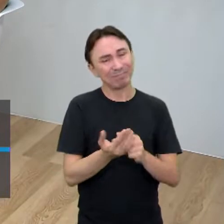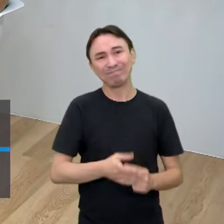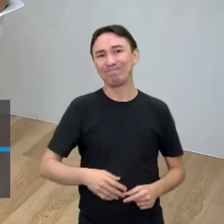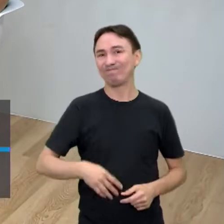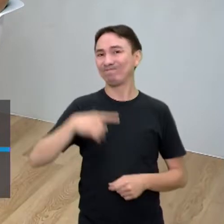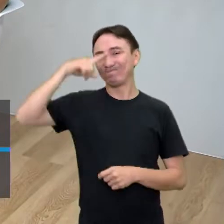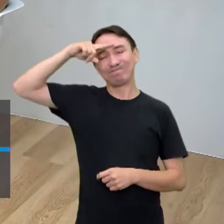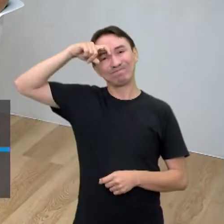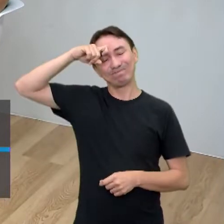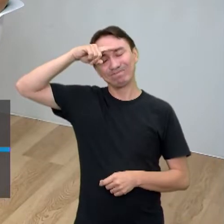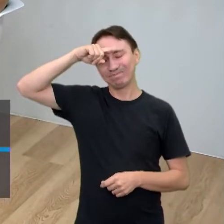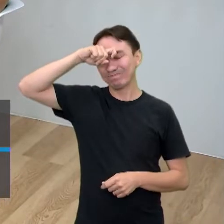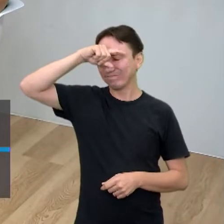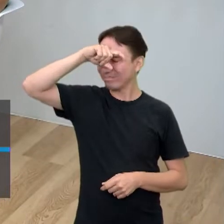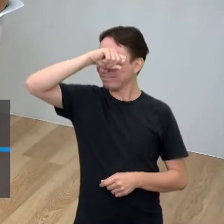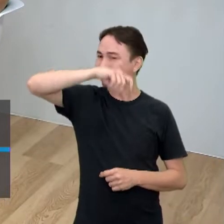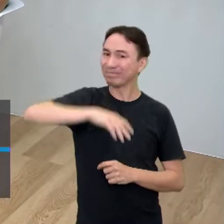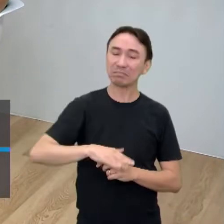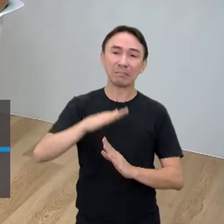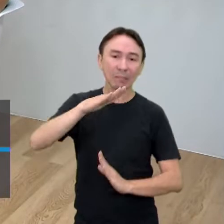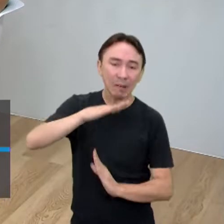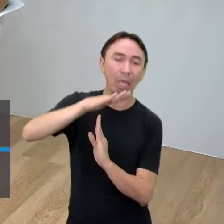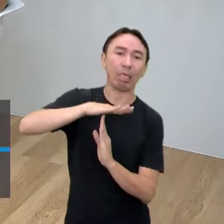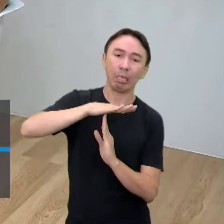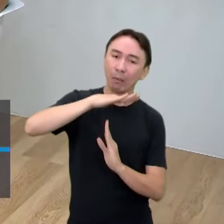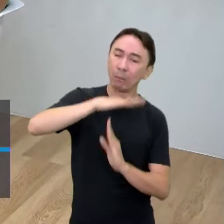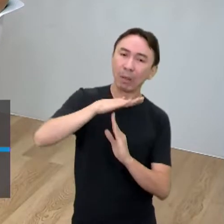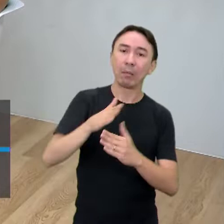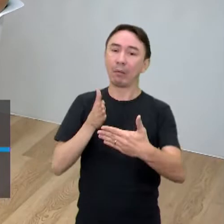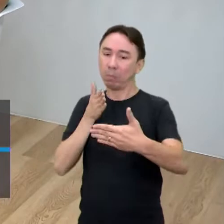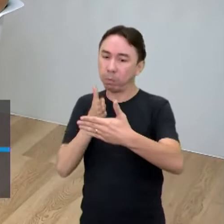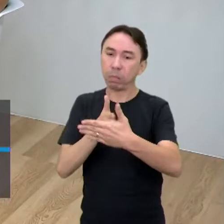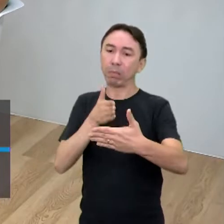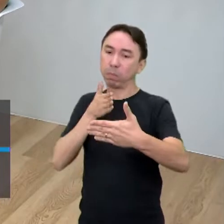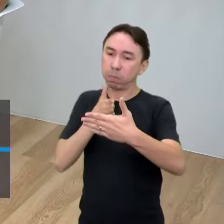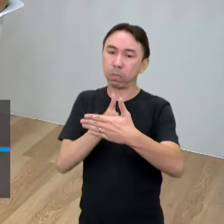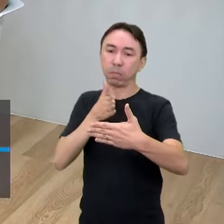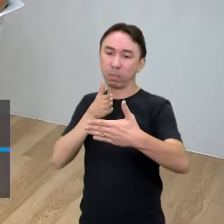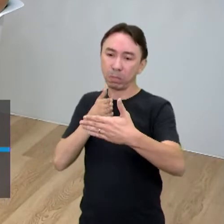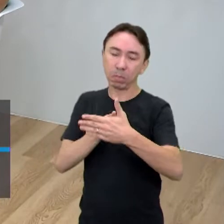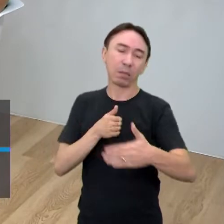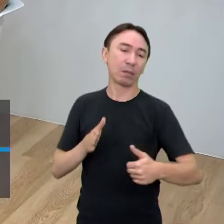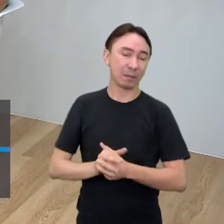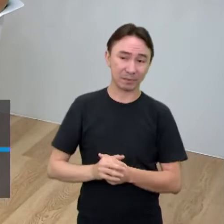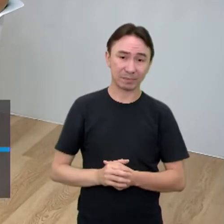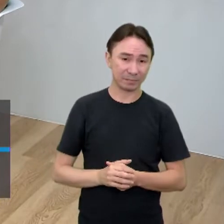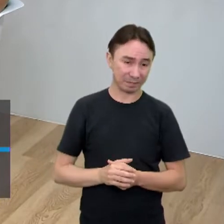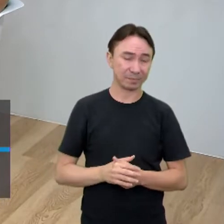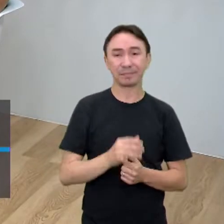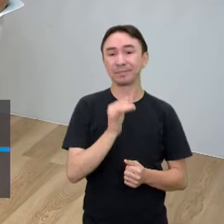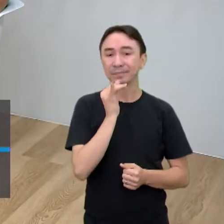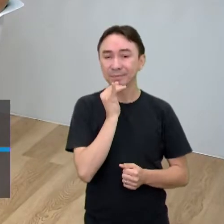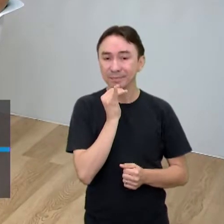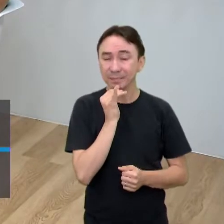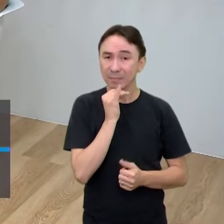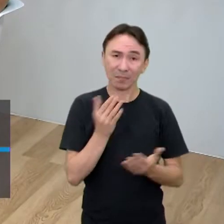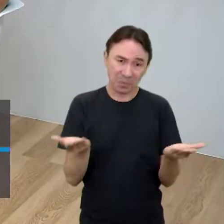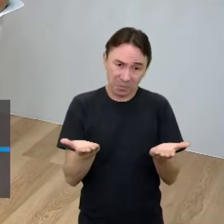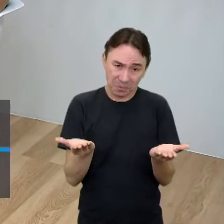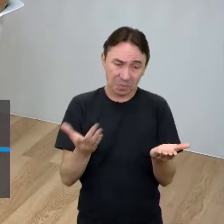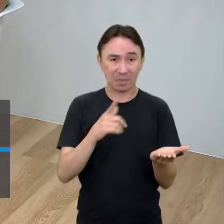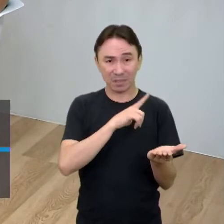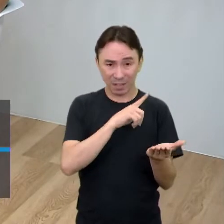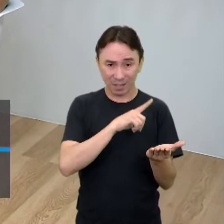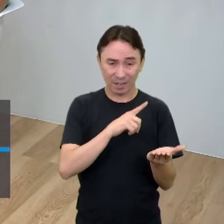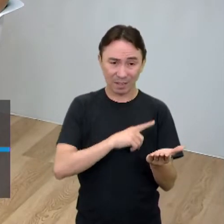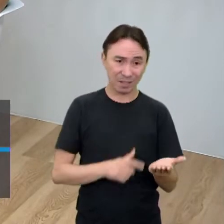que sempre lembrar. Isso é uma questão de exceção, principalmente se a gente levar em conta a questão dos números e das